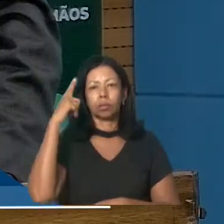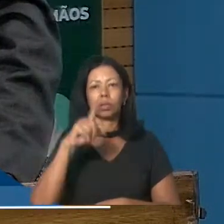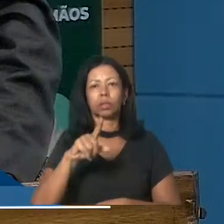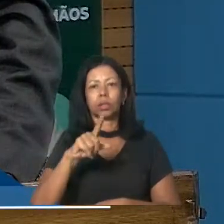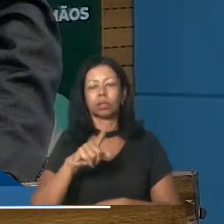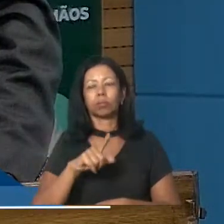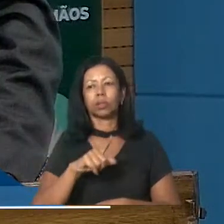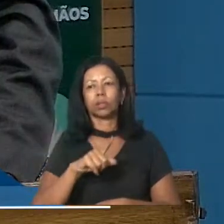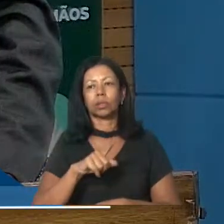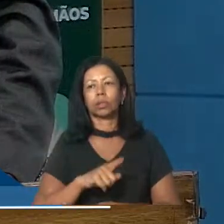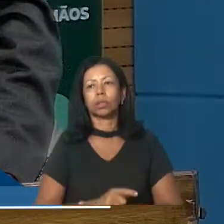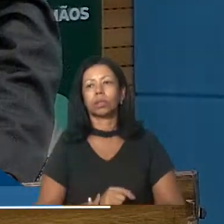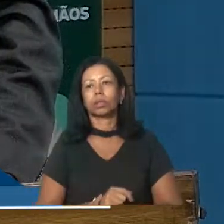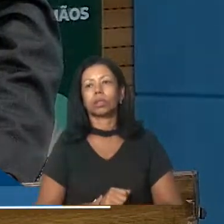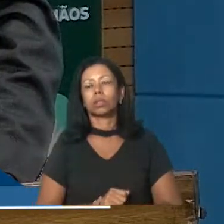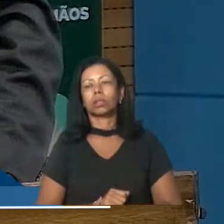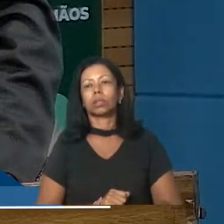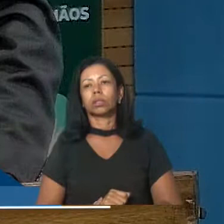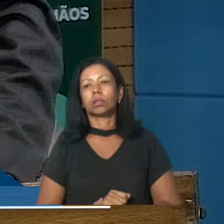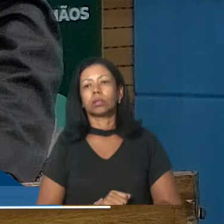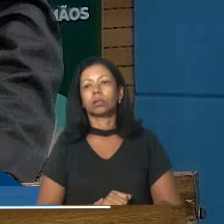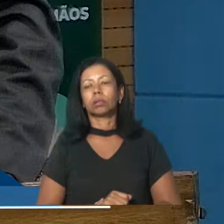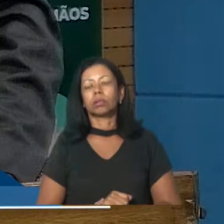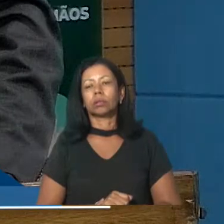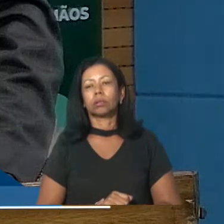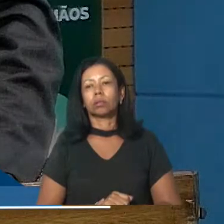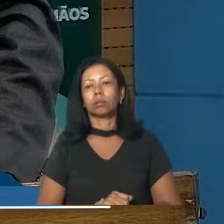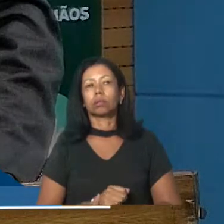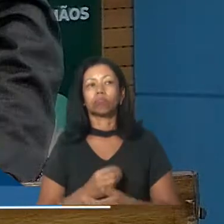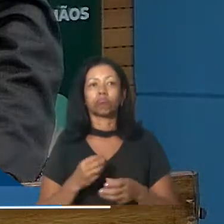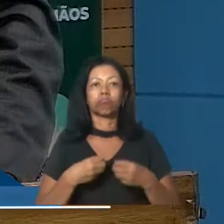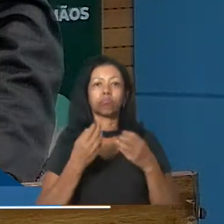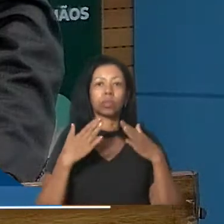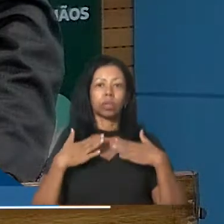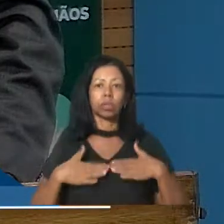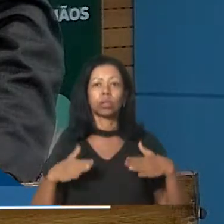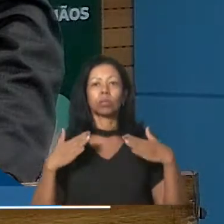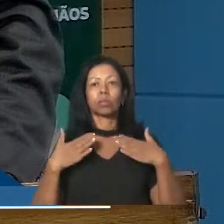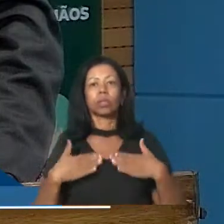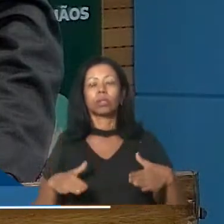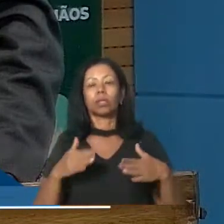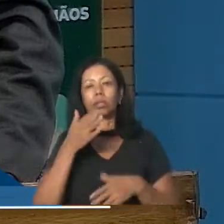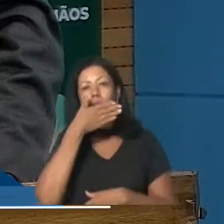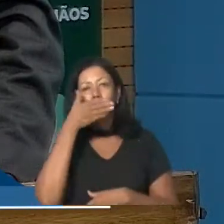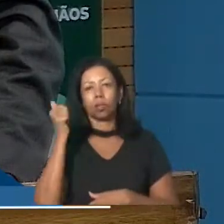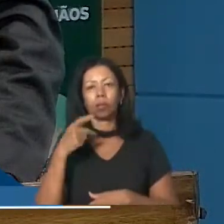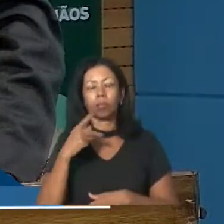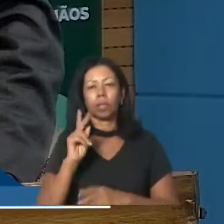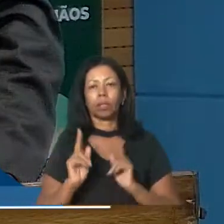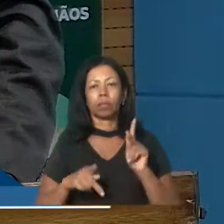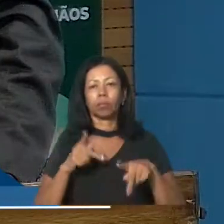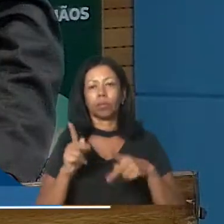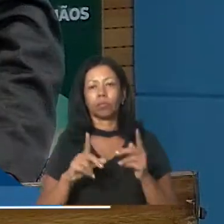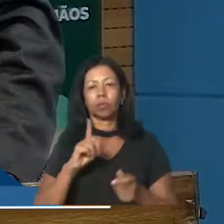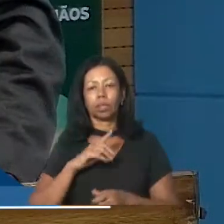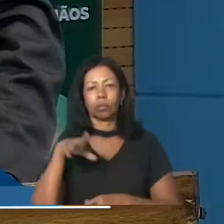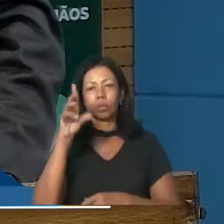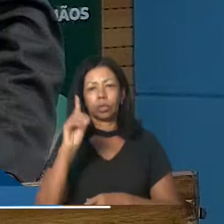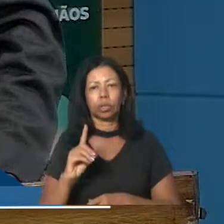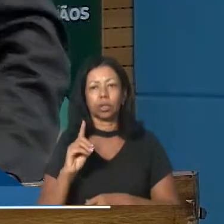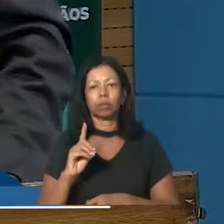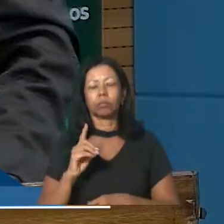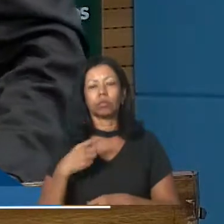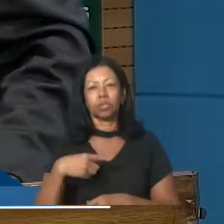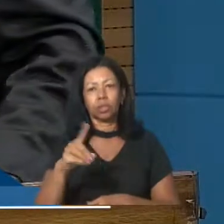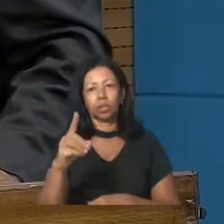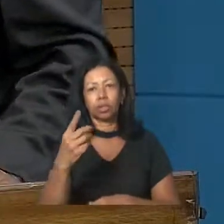pelo menos dar aí uma tranquilidade aí melhor, para aquelas pessoas possam ter o direito de ir e vir.